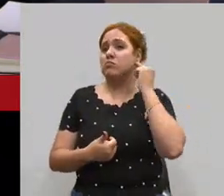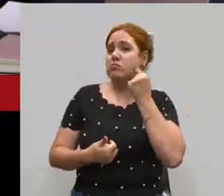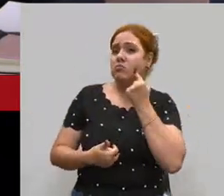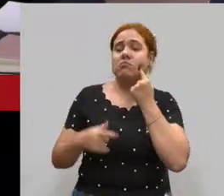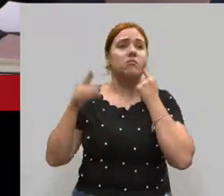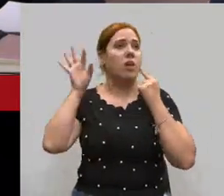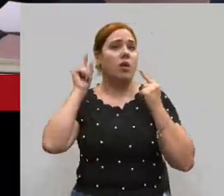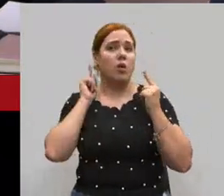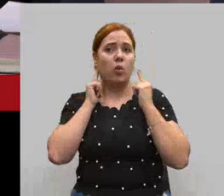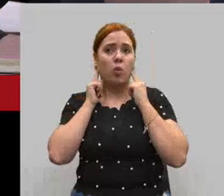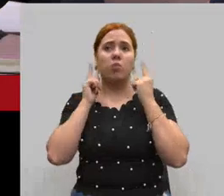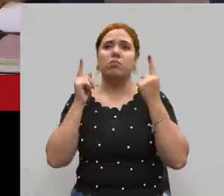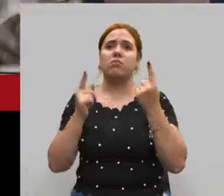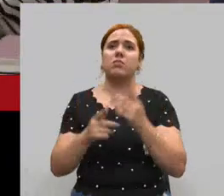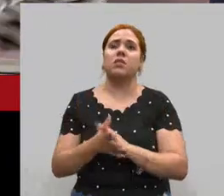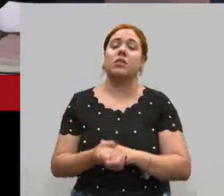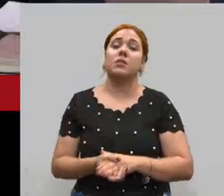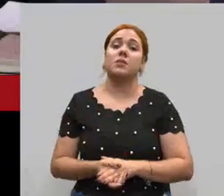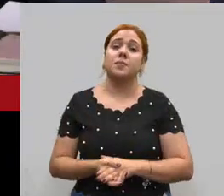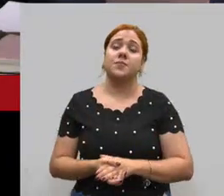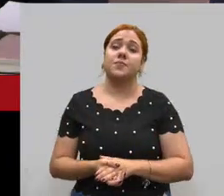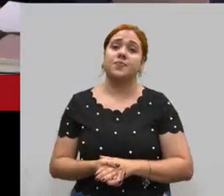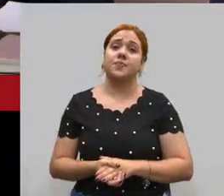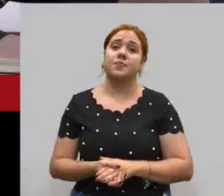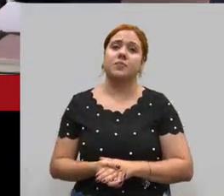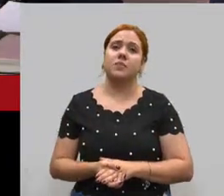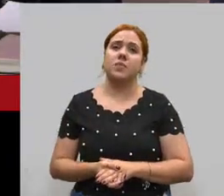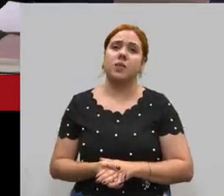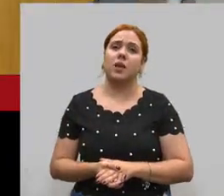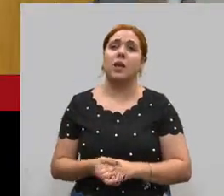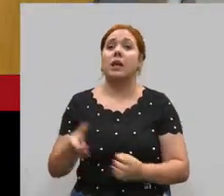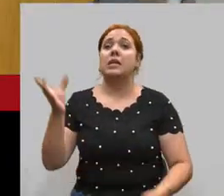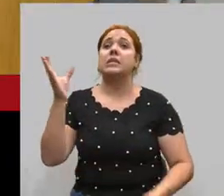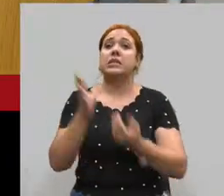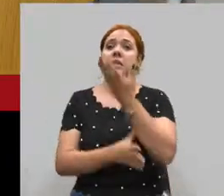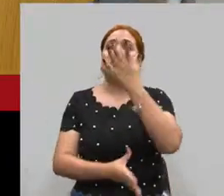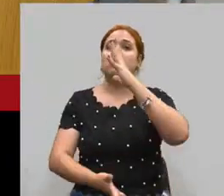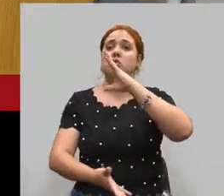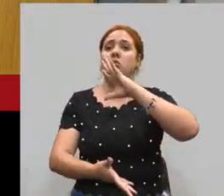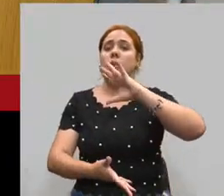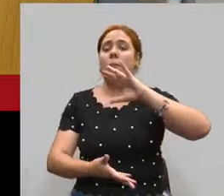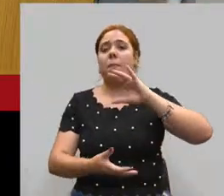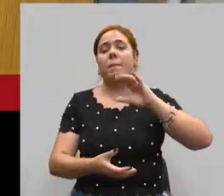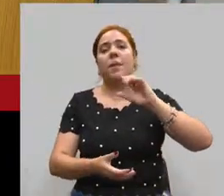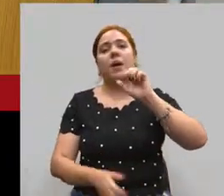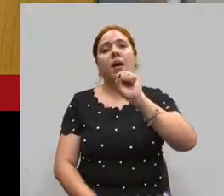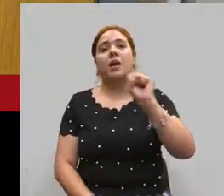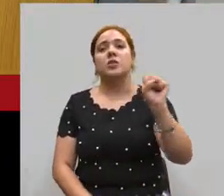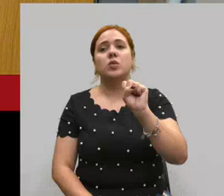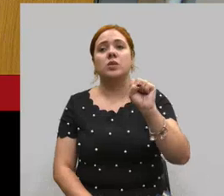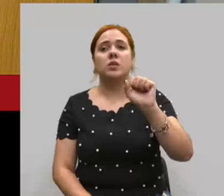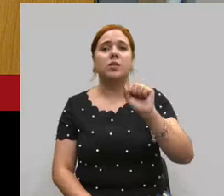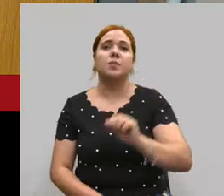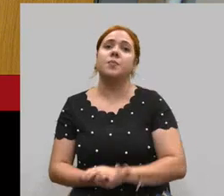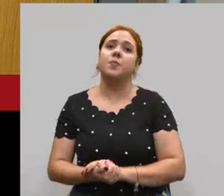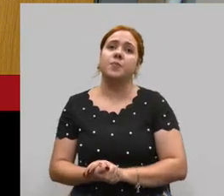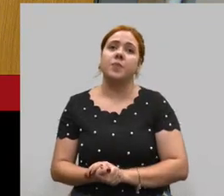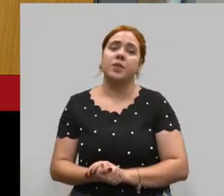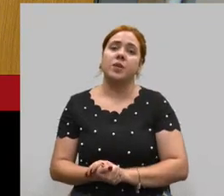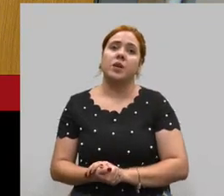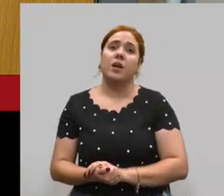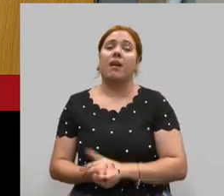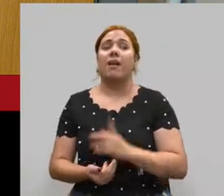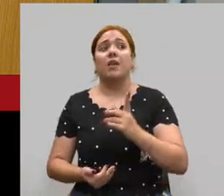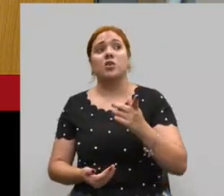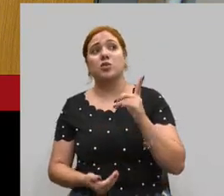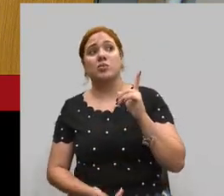tá bom por aqui Ah e outra coisa criamos uma associação por qu a chegada eu vi sozin a gente